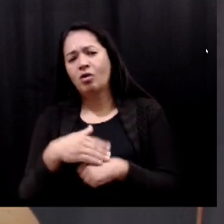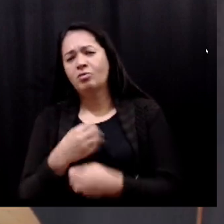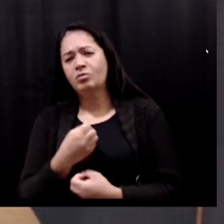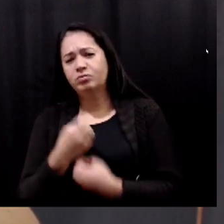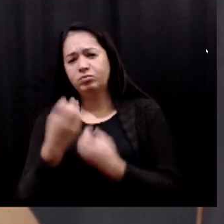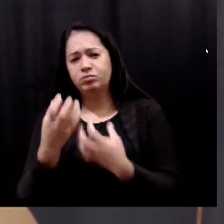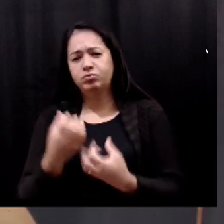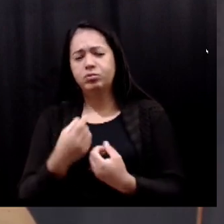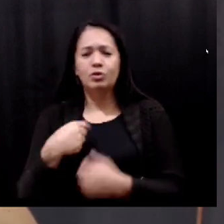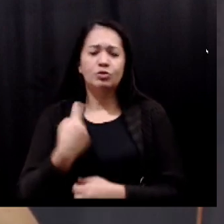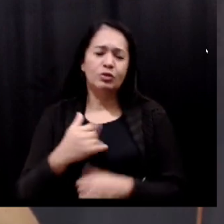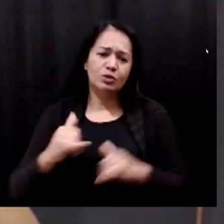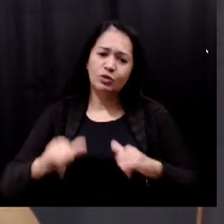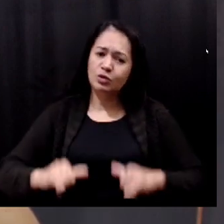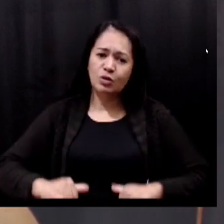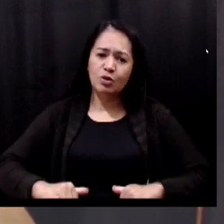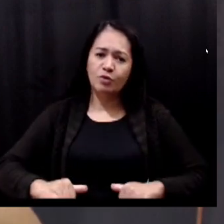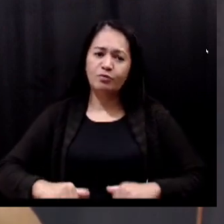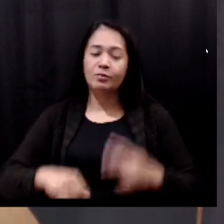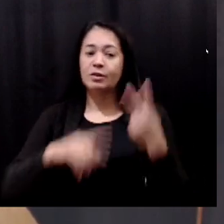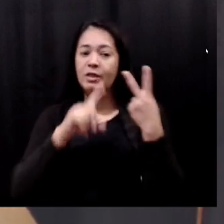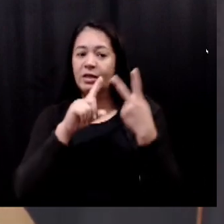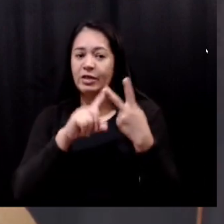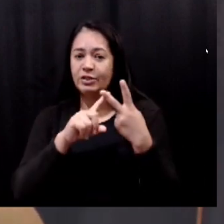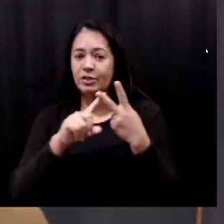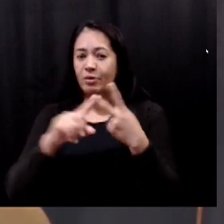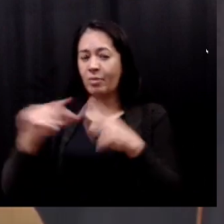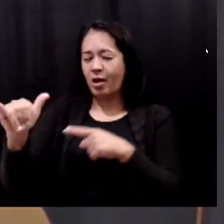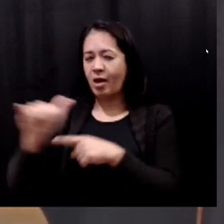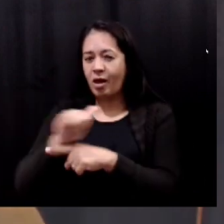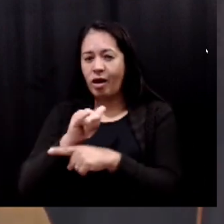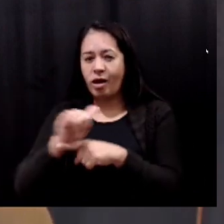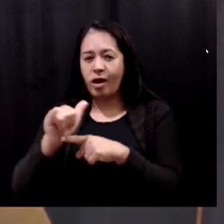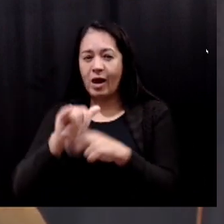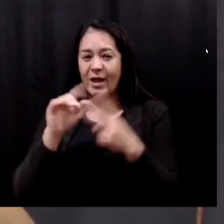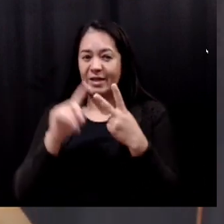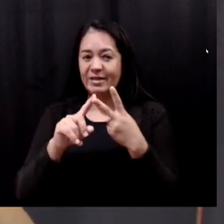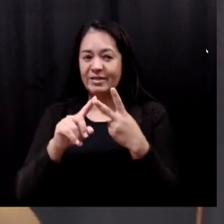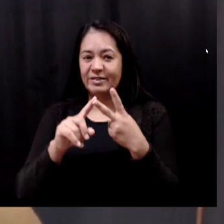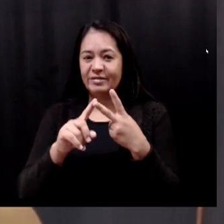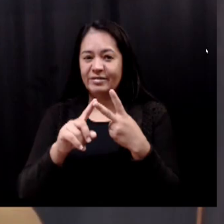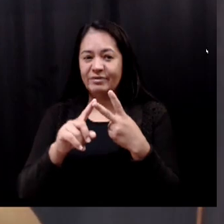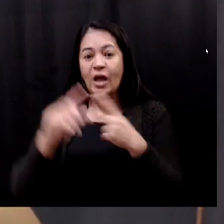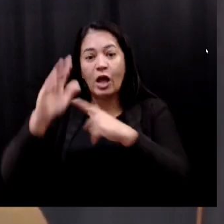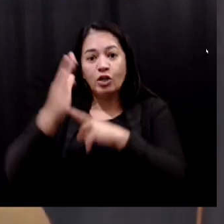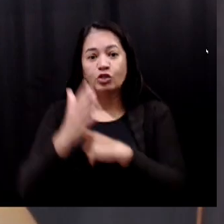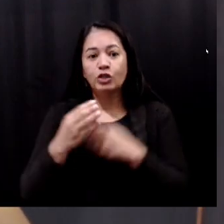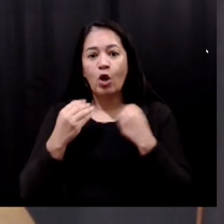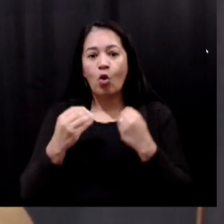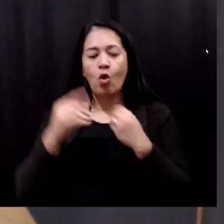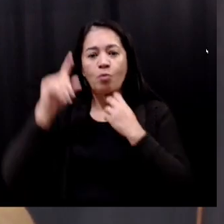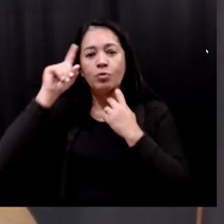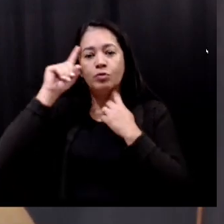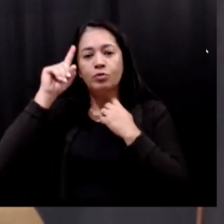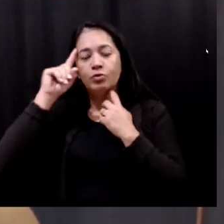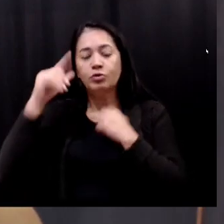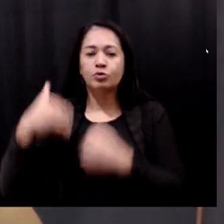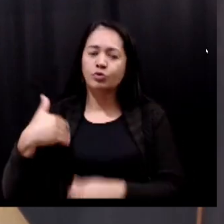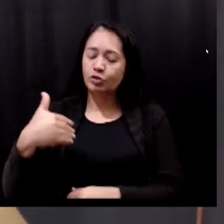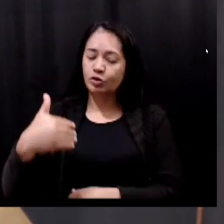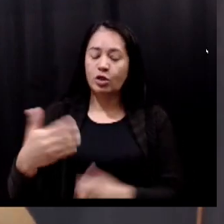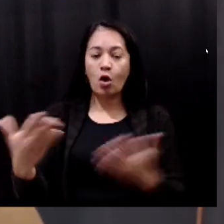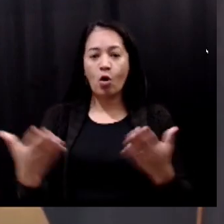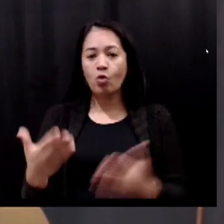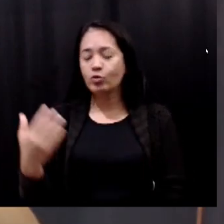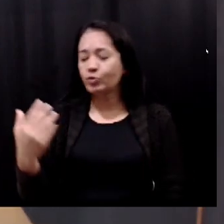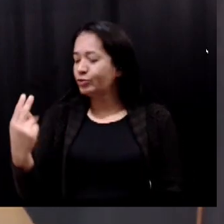né? Uma pessoa estratégica, então é aquela pessoa que vai nos ajudar com rotina mesmo. Então, assim, hoje não consigo levar essa